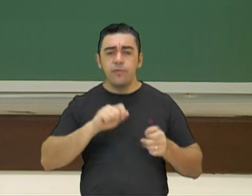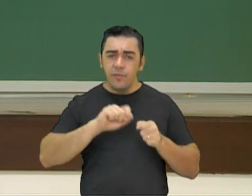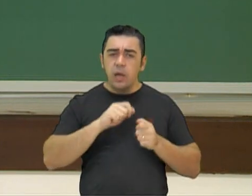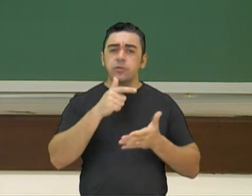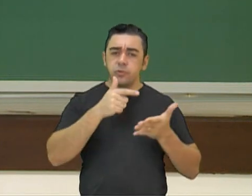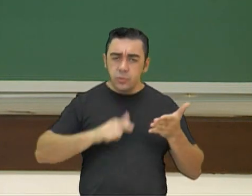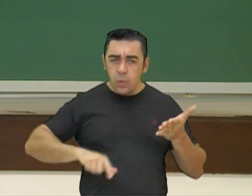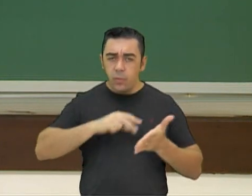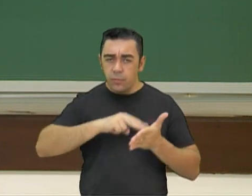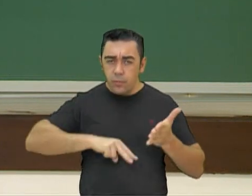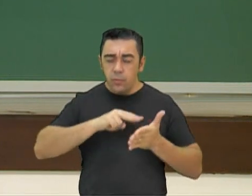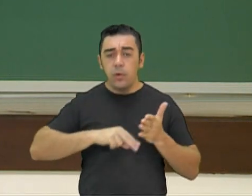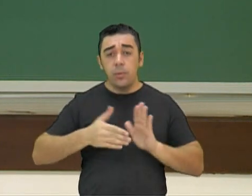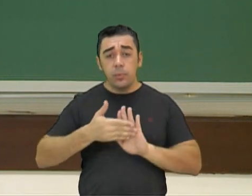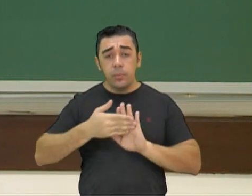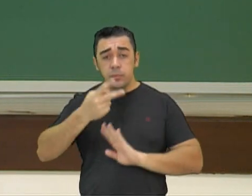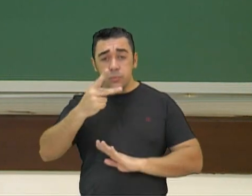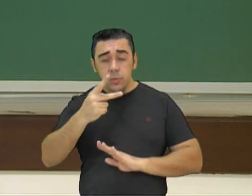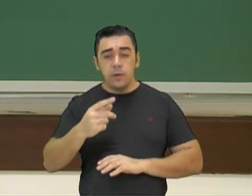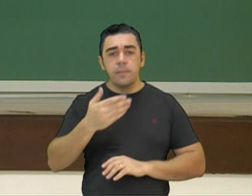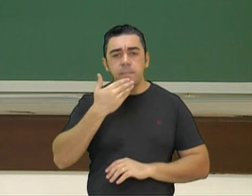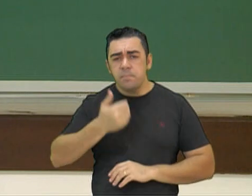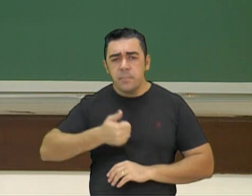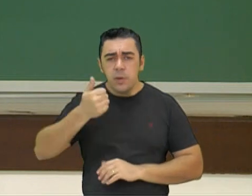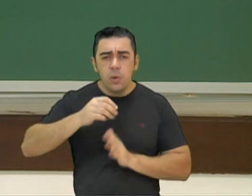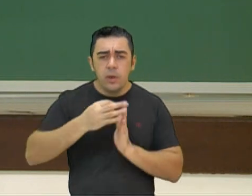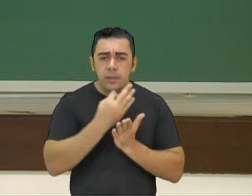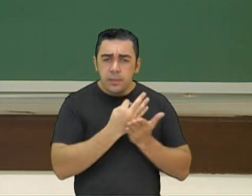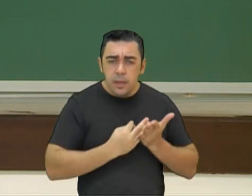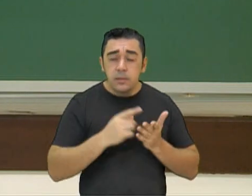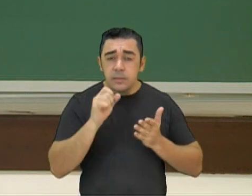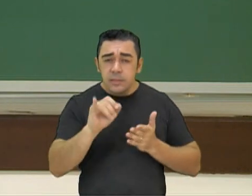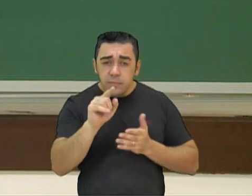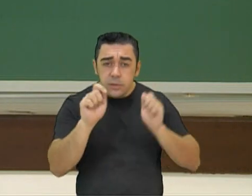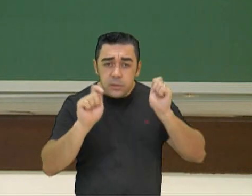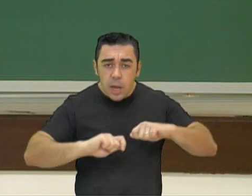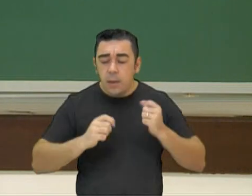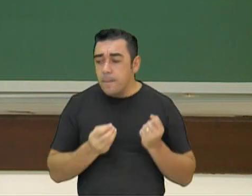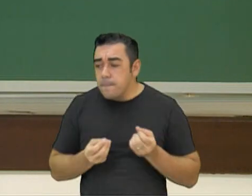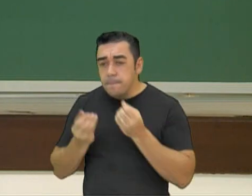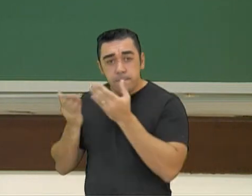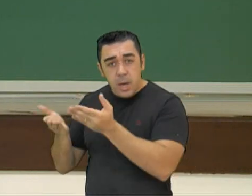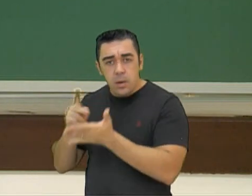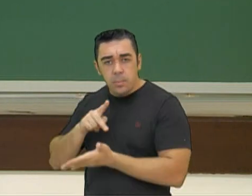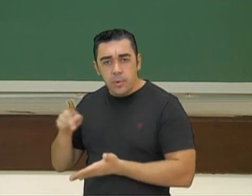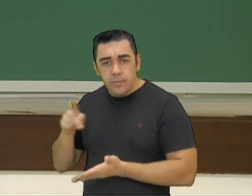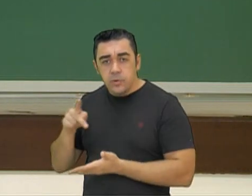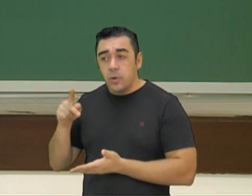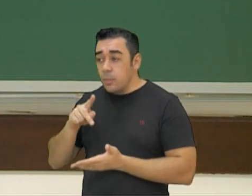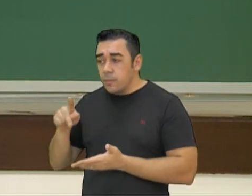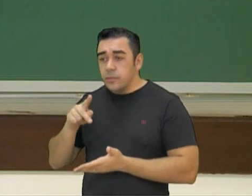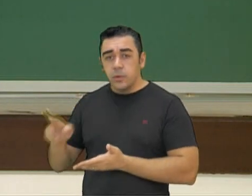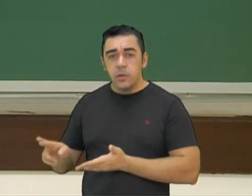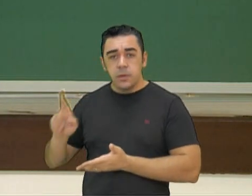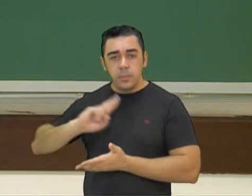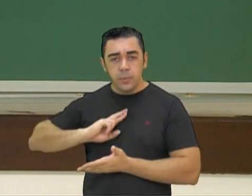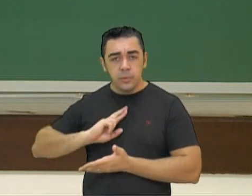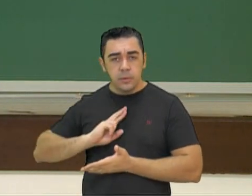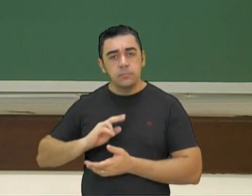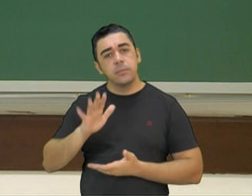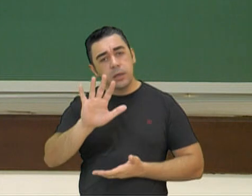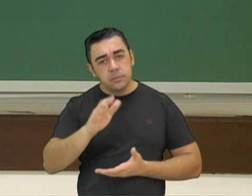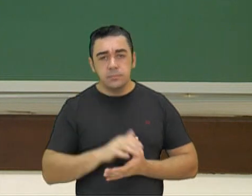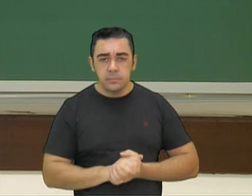com essas propostas, né, tenta melhorar o seu texto, se puder, manda para o seu professor, né, peça para ele dar um retorno para você, e é